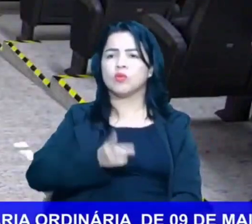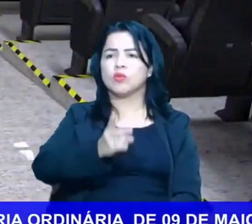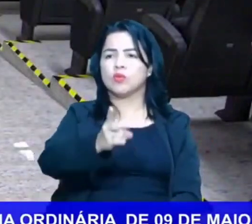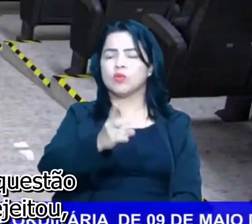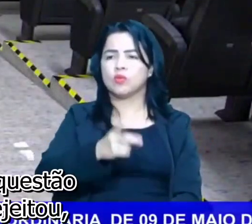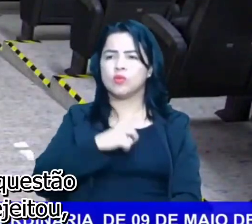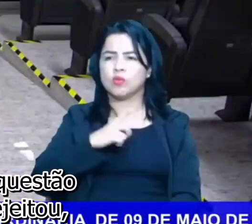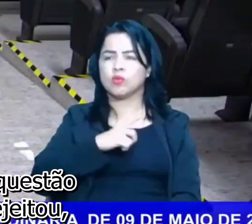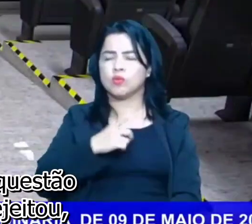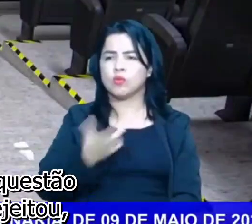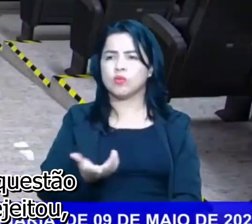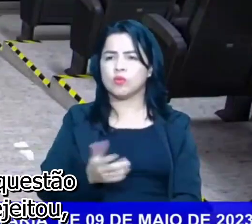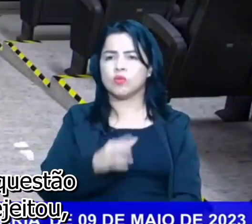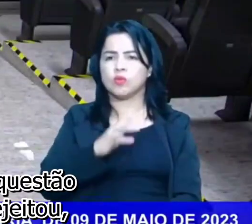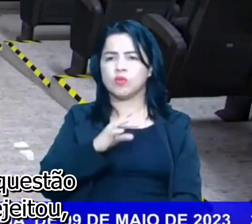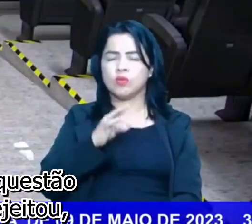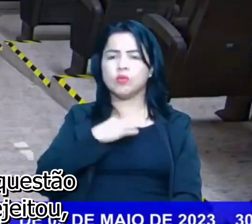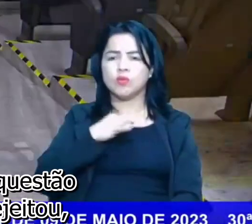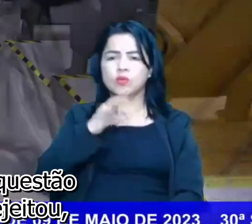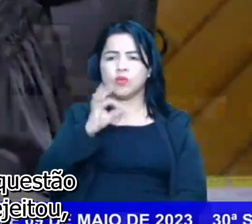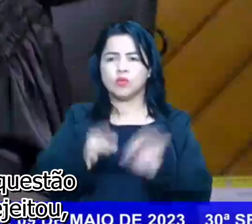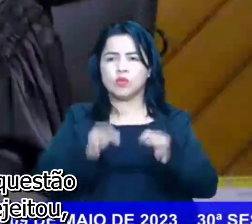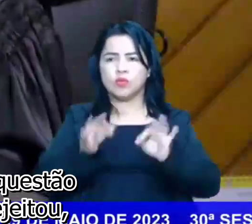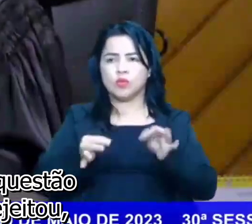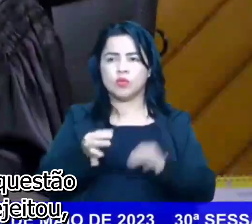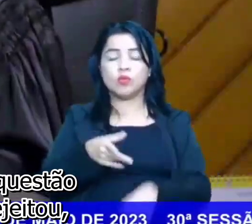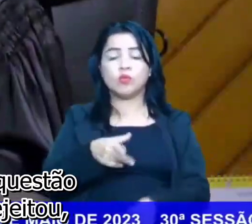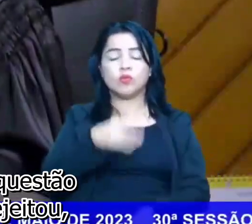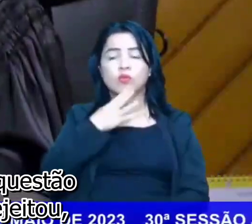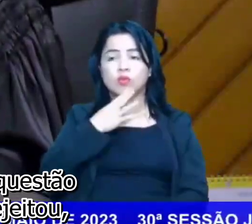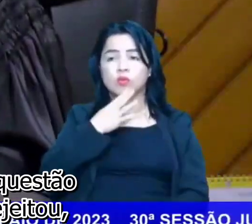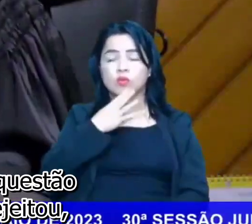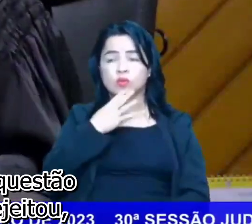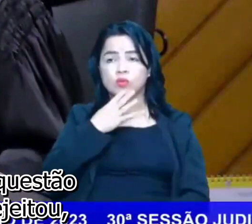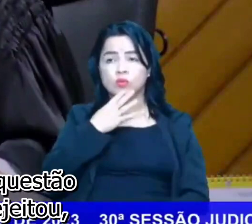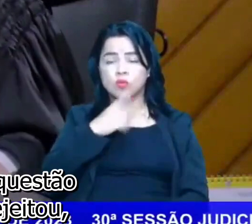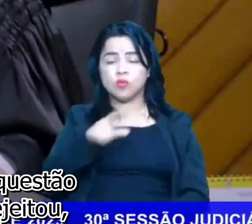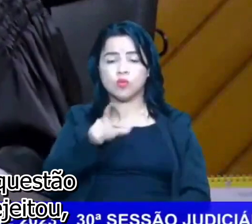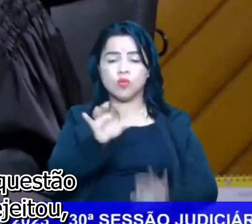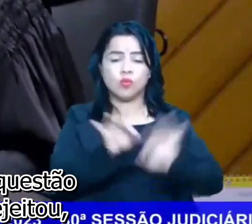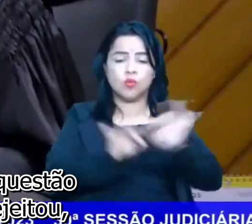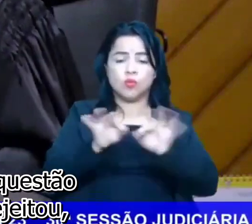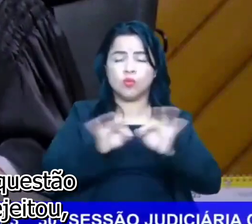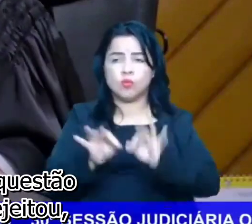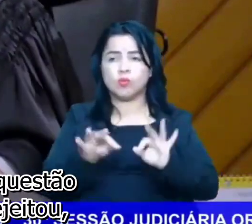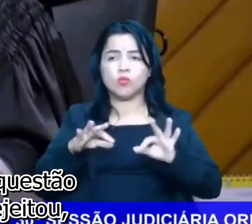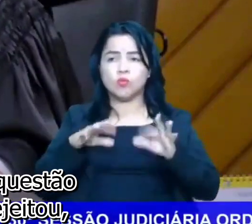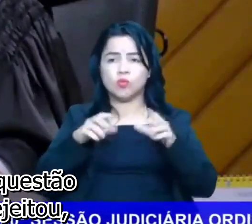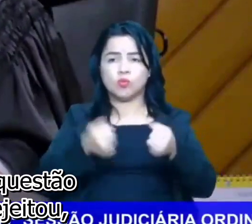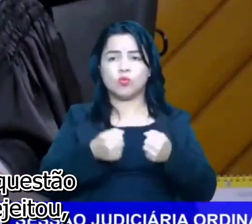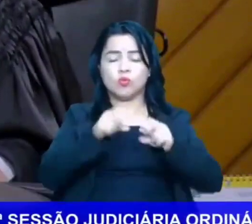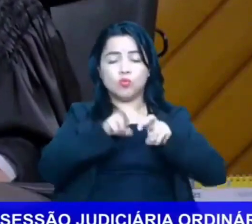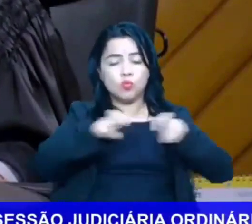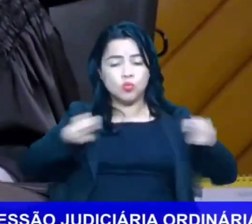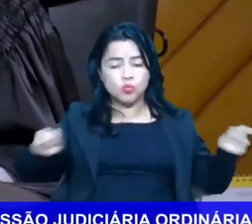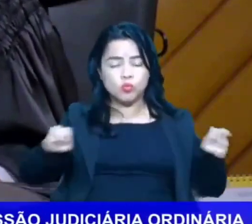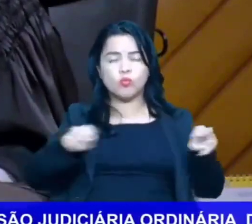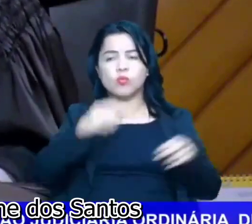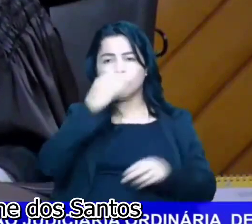Era continuidade. Então fica assim, o TRE, por maioria, conheceu da questão de ordem no mérito, pelo mesmo quórum